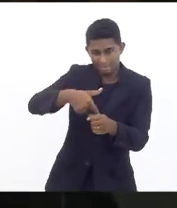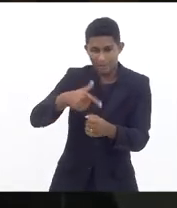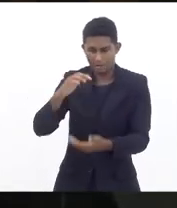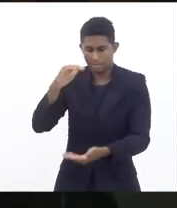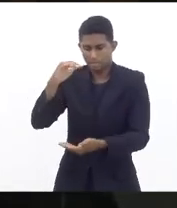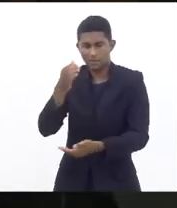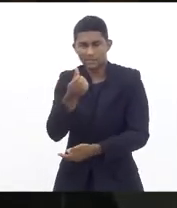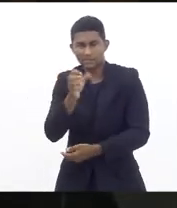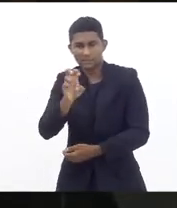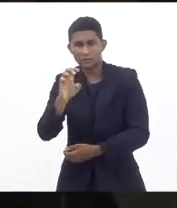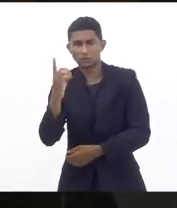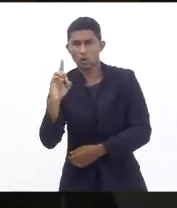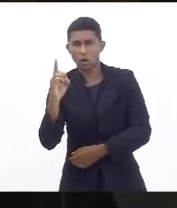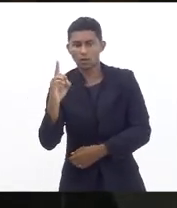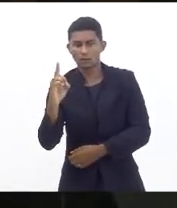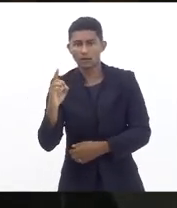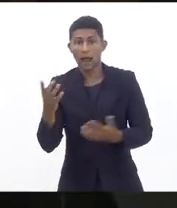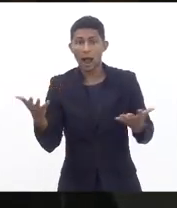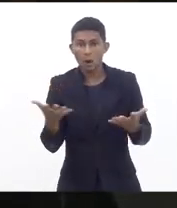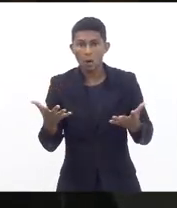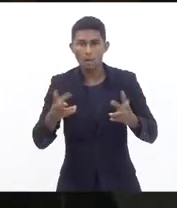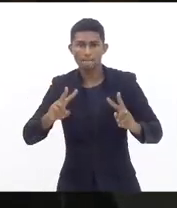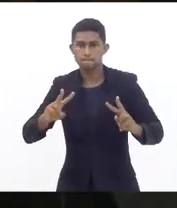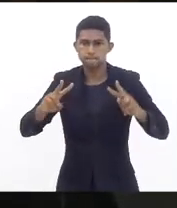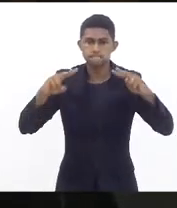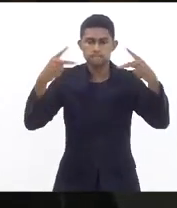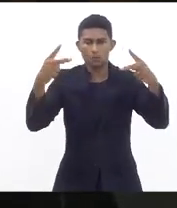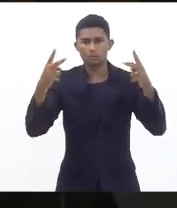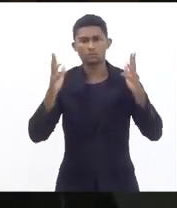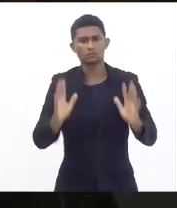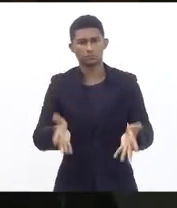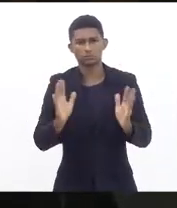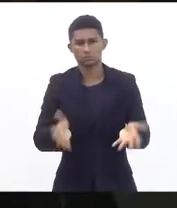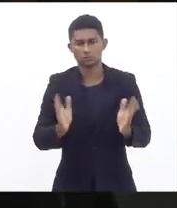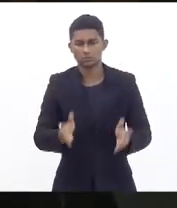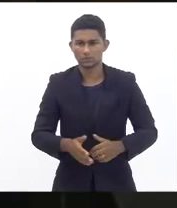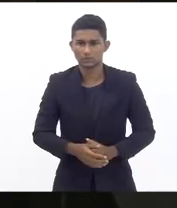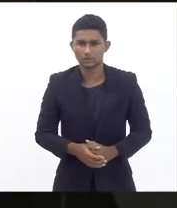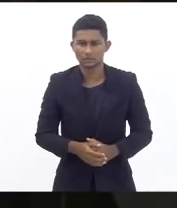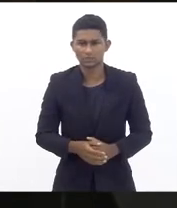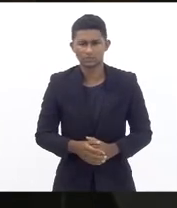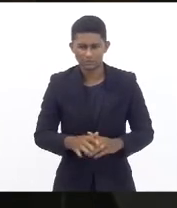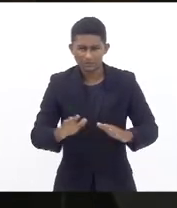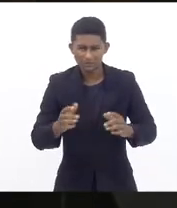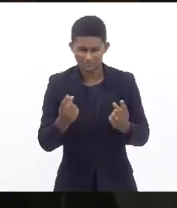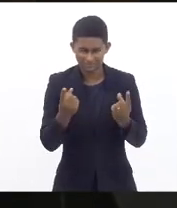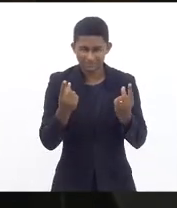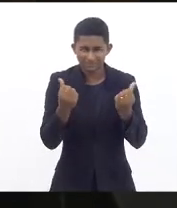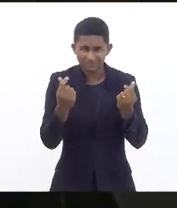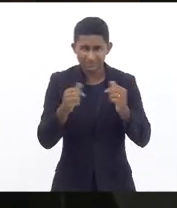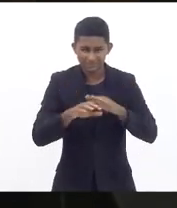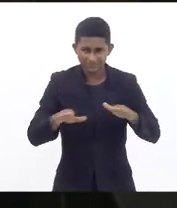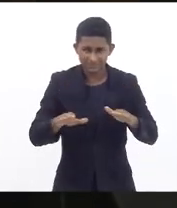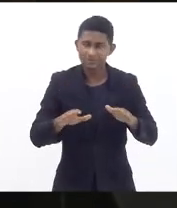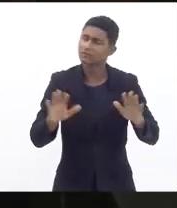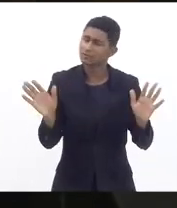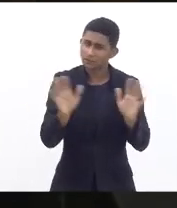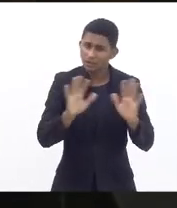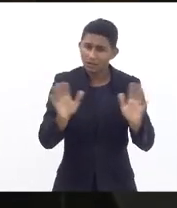já dobrou. Mas não é só uma questão de preço, é questão de